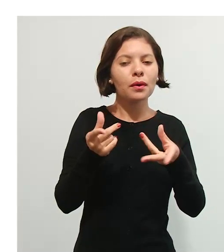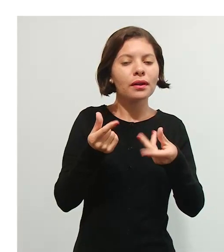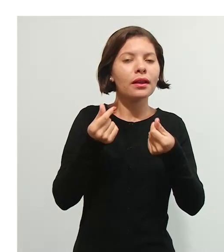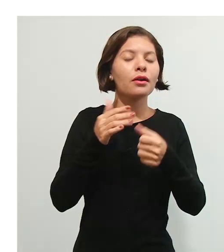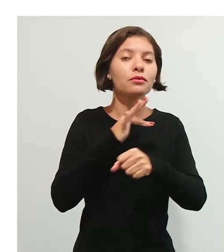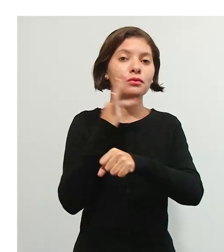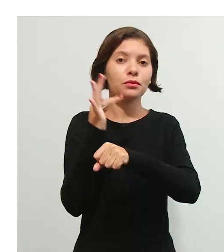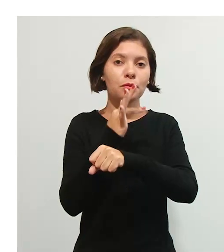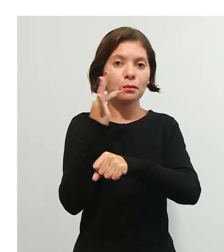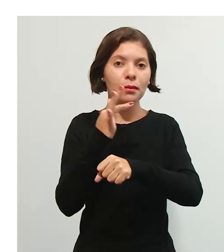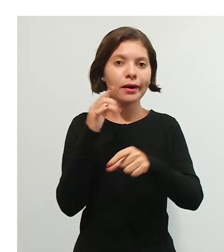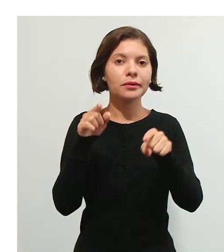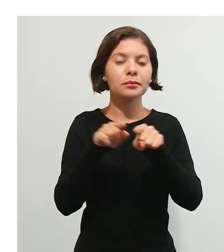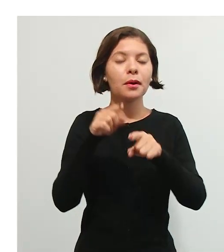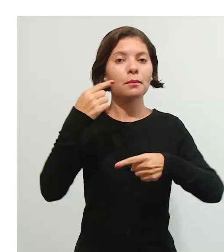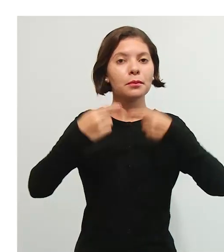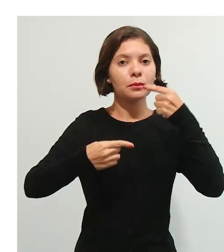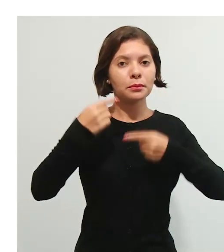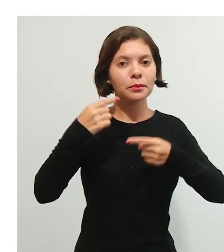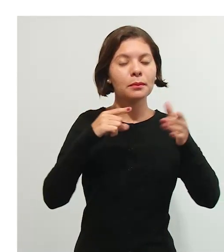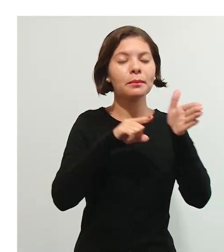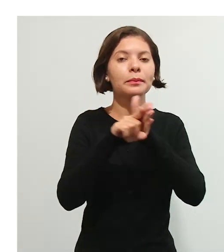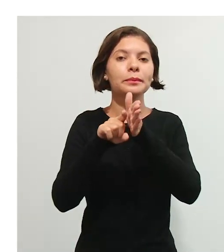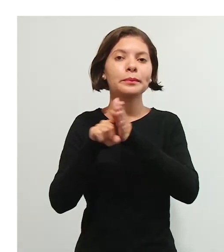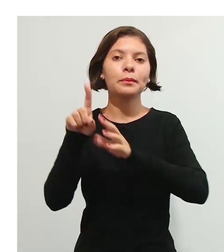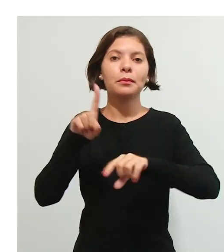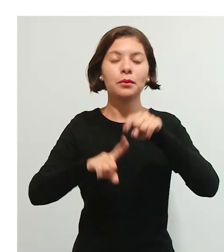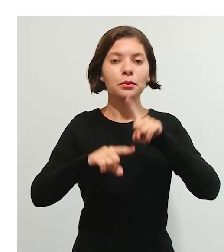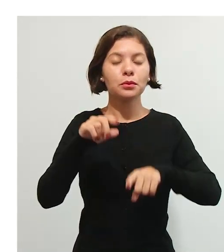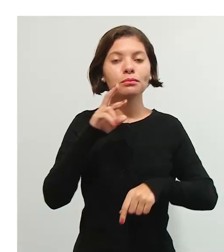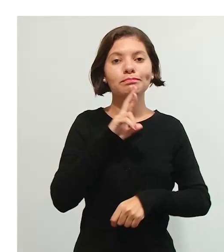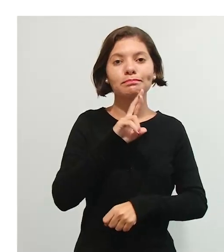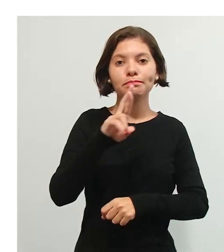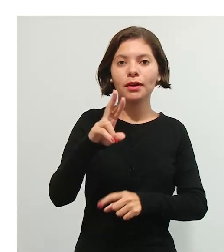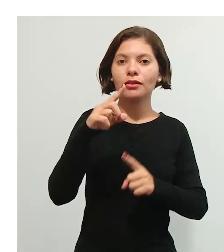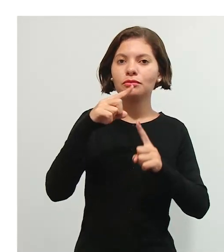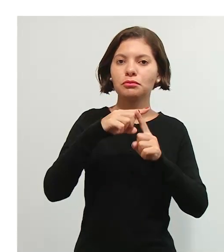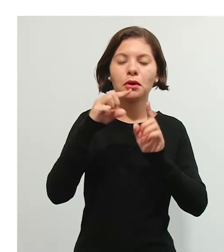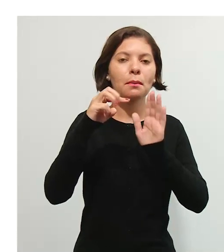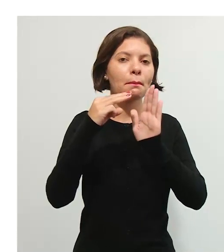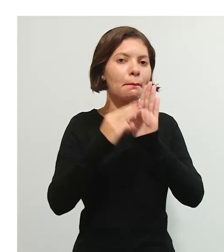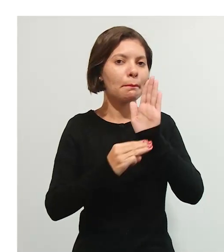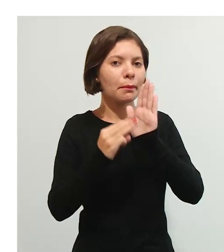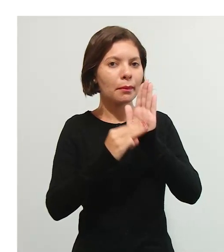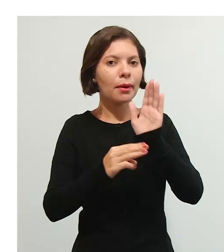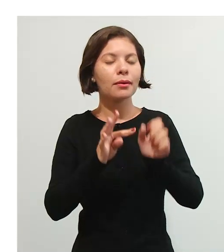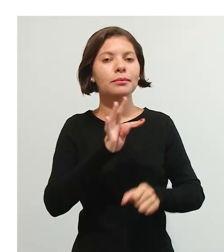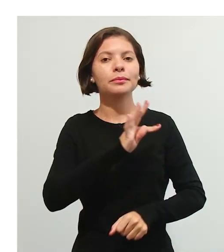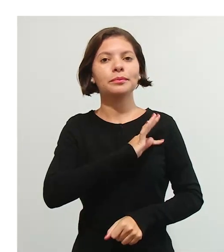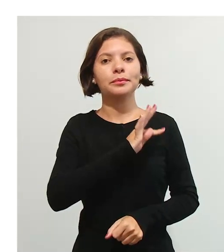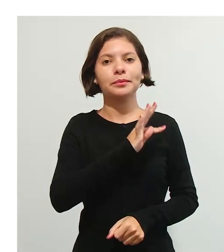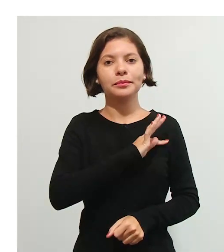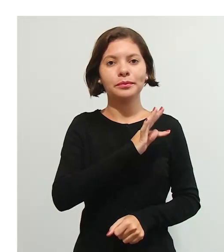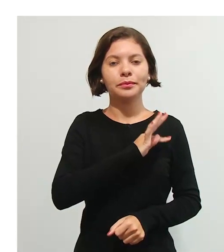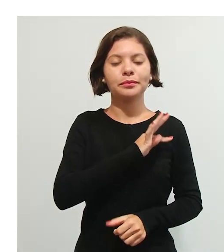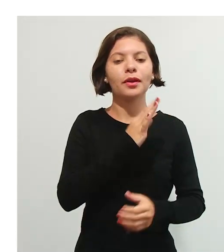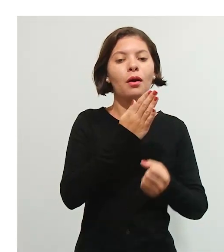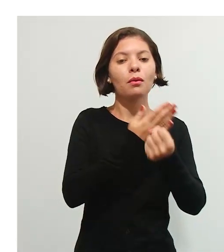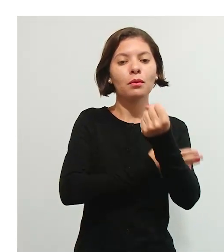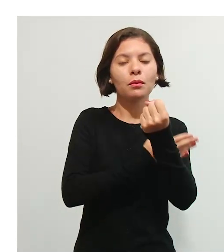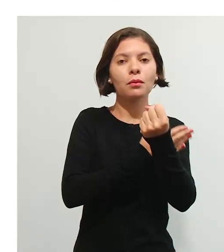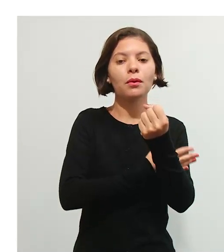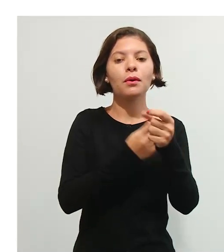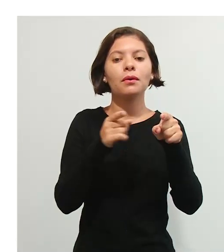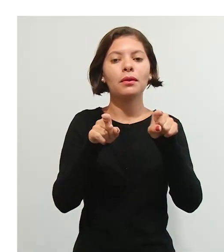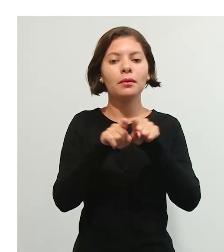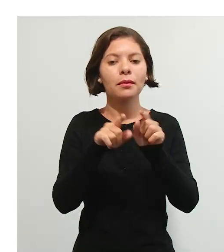formal e política da pesquisa produtos resultados tipos métodos e técnicas portfólio